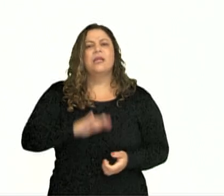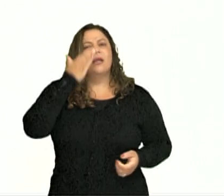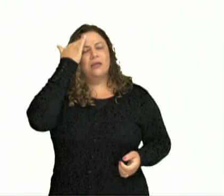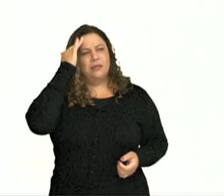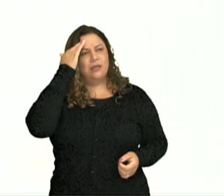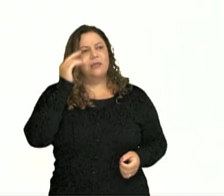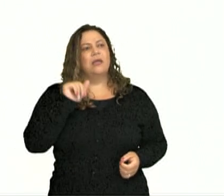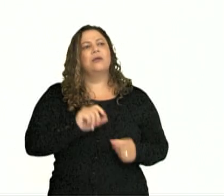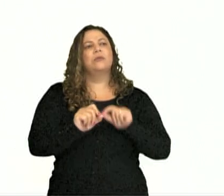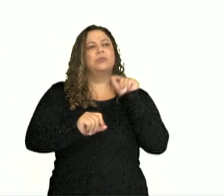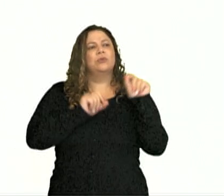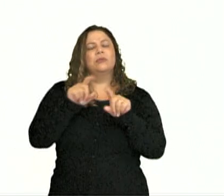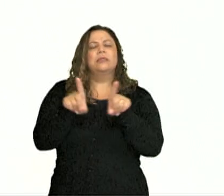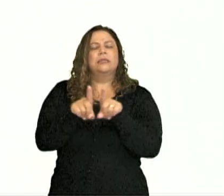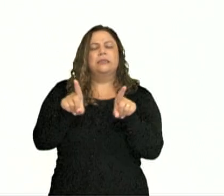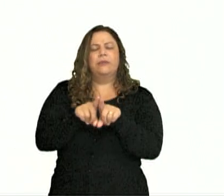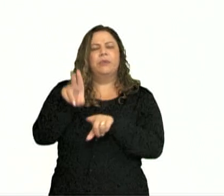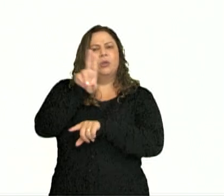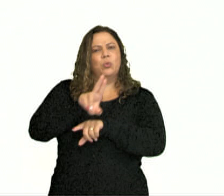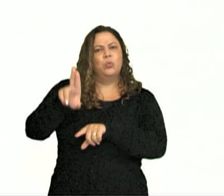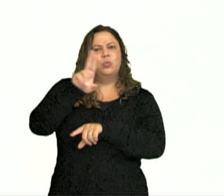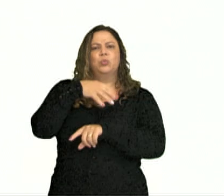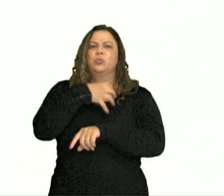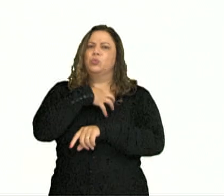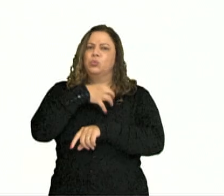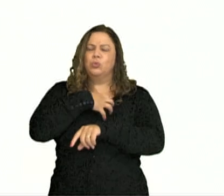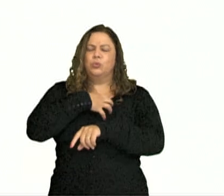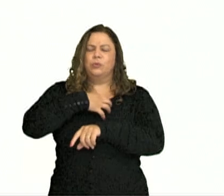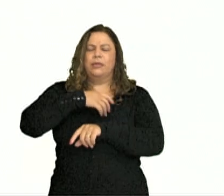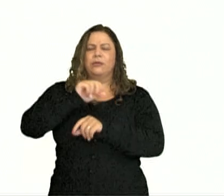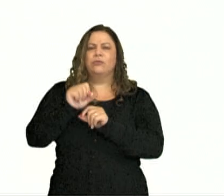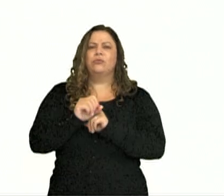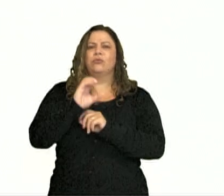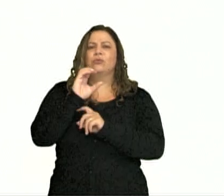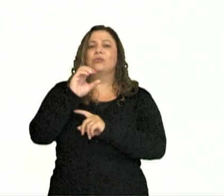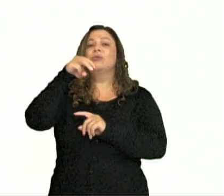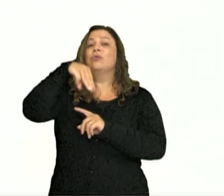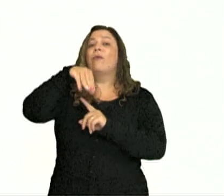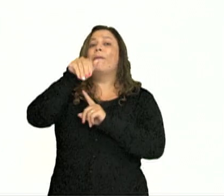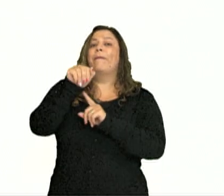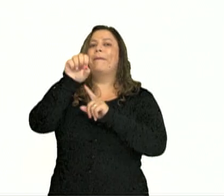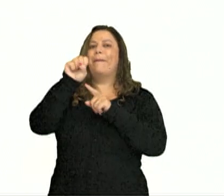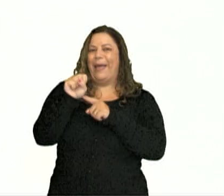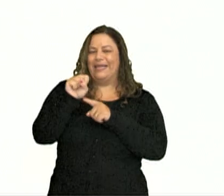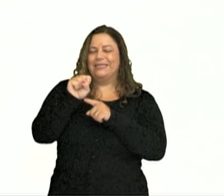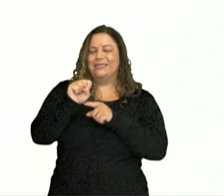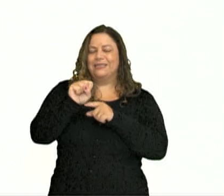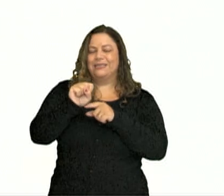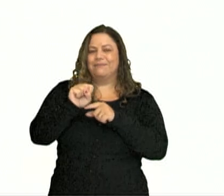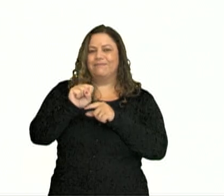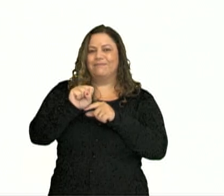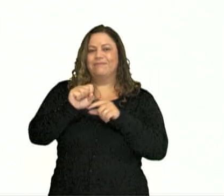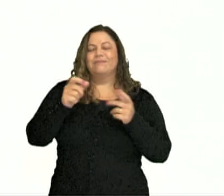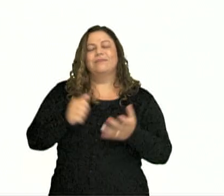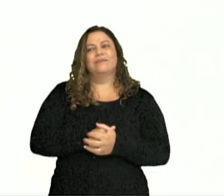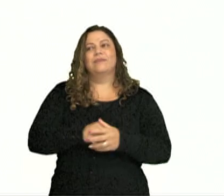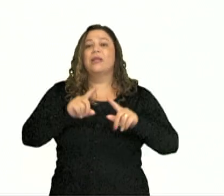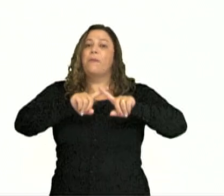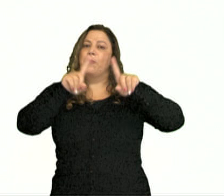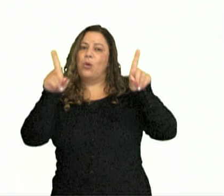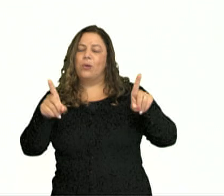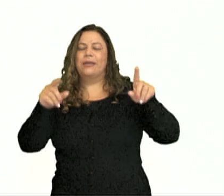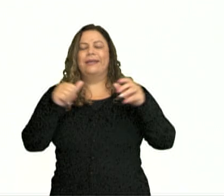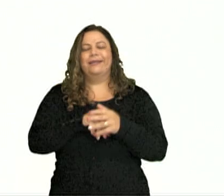Compreendemos uso e efeito de sentido da conjunção mas. Qual é o efeito? Mas, porém,